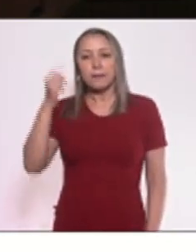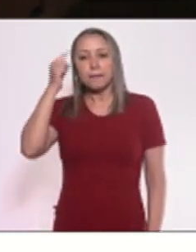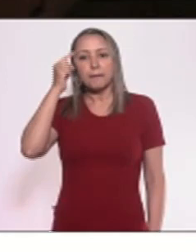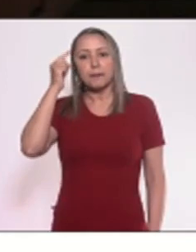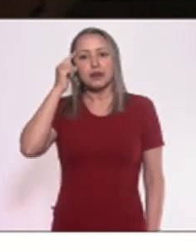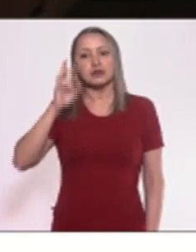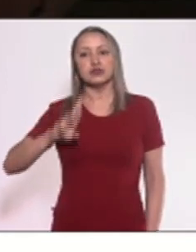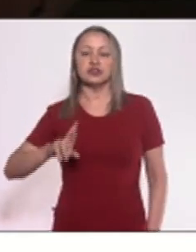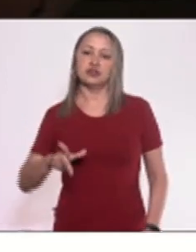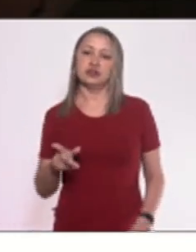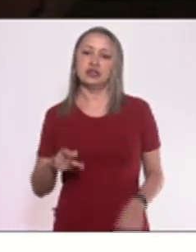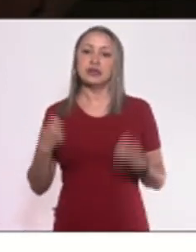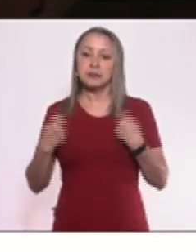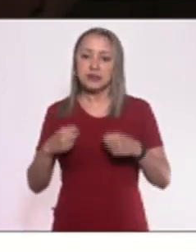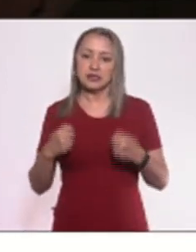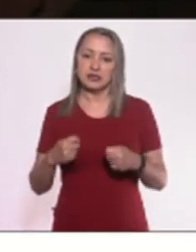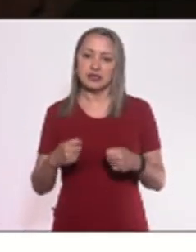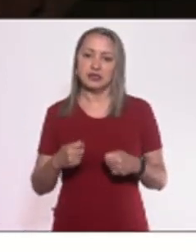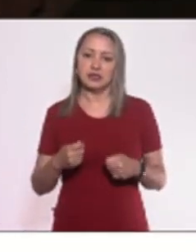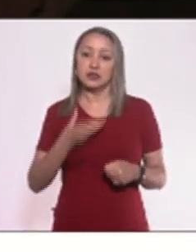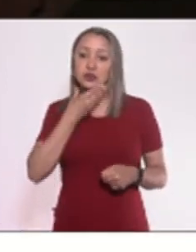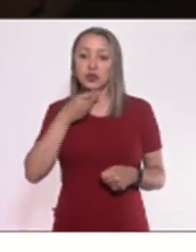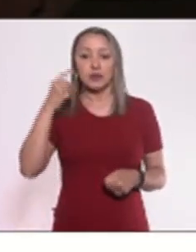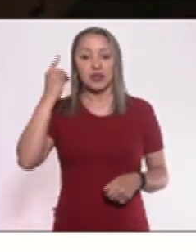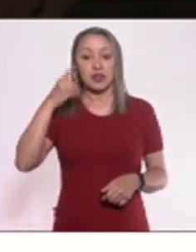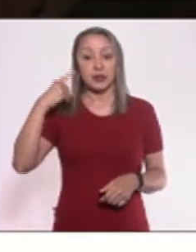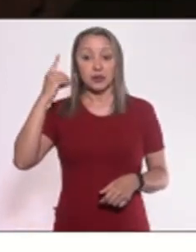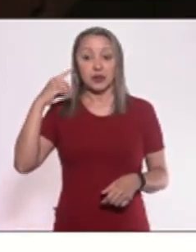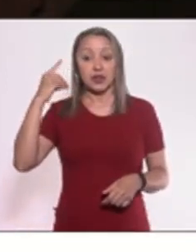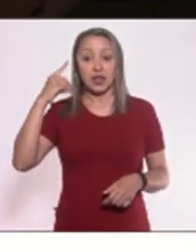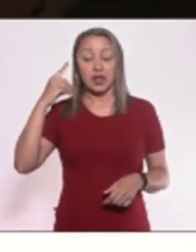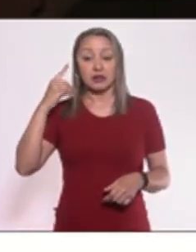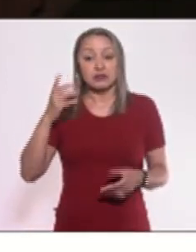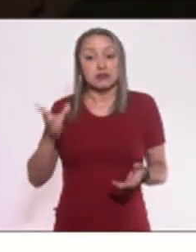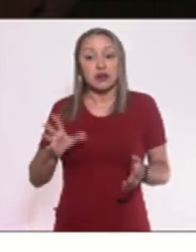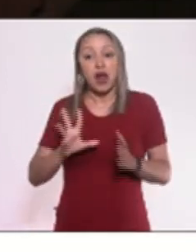que tem que ser mantido o que está a vigir hoje.